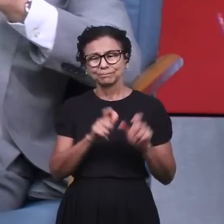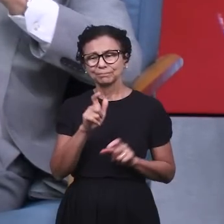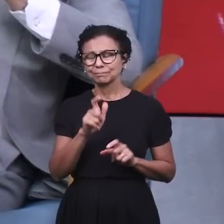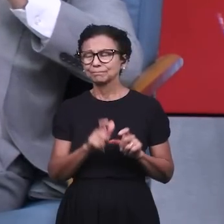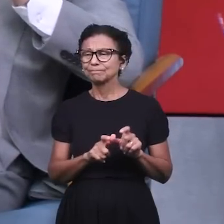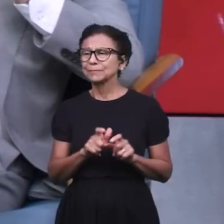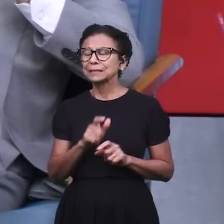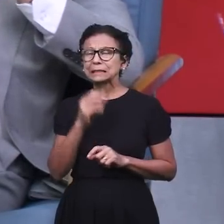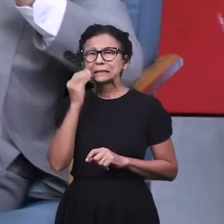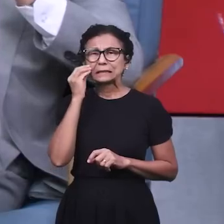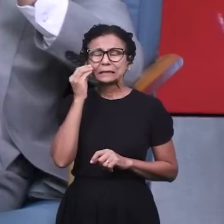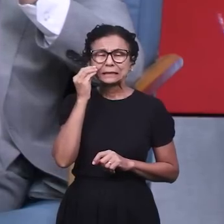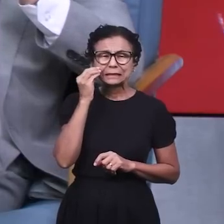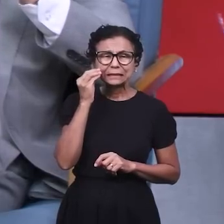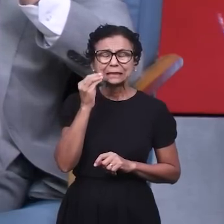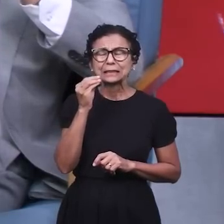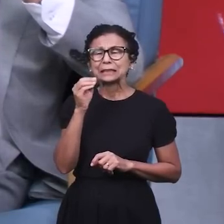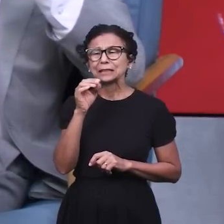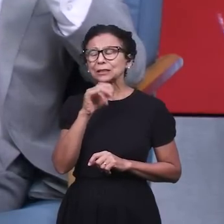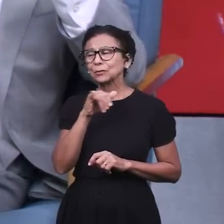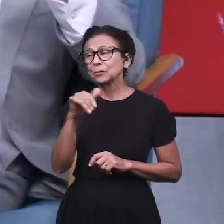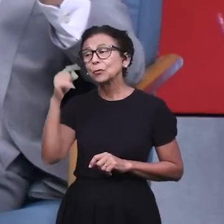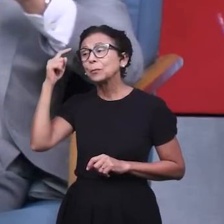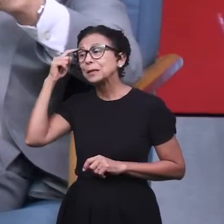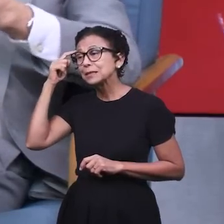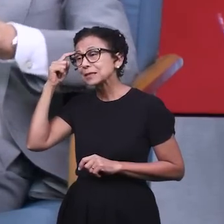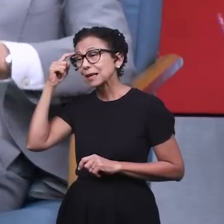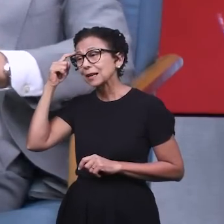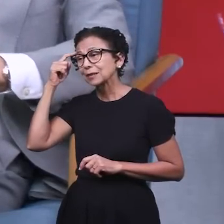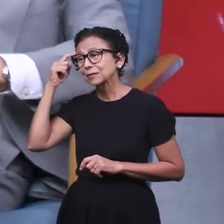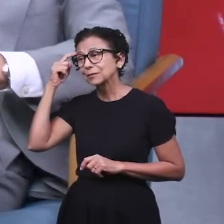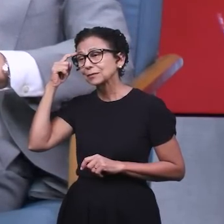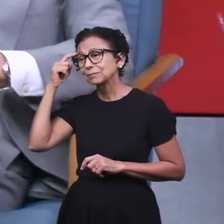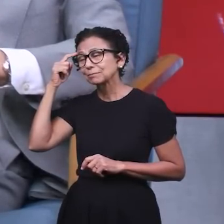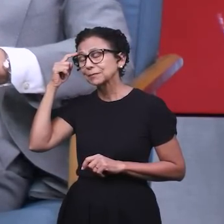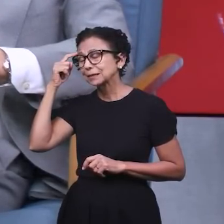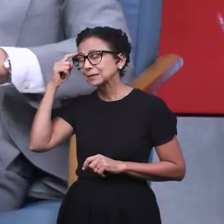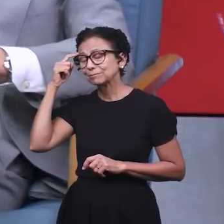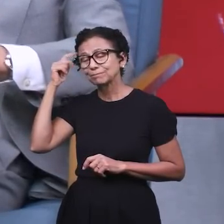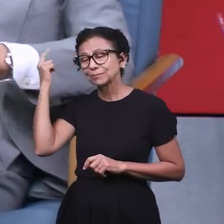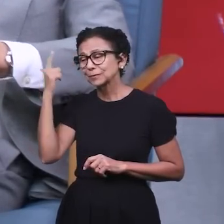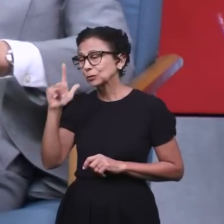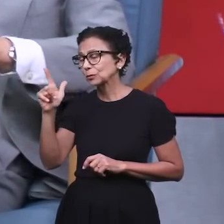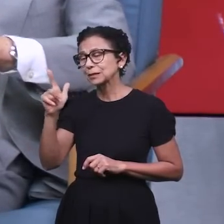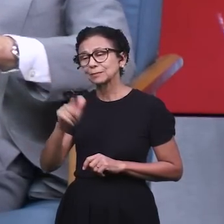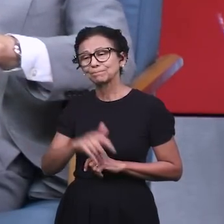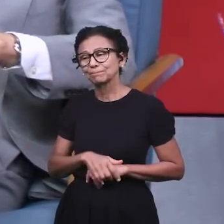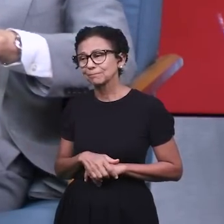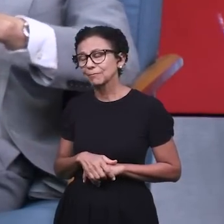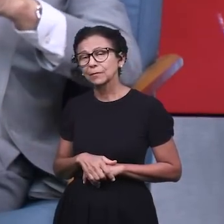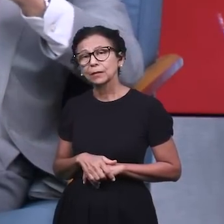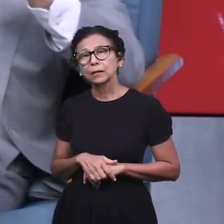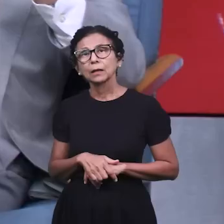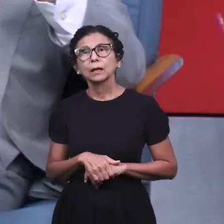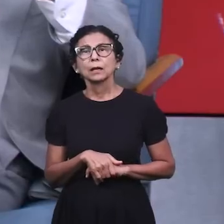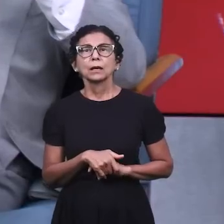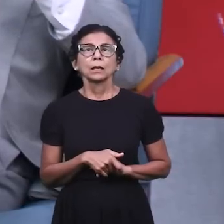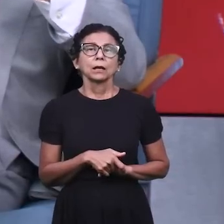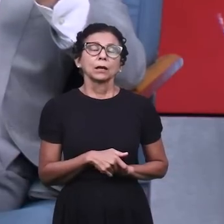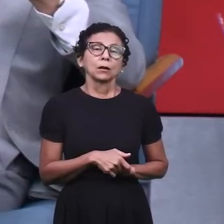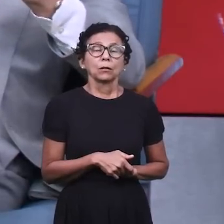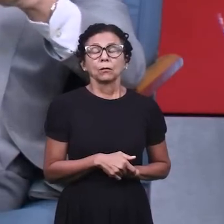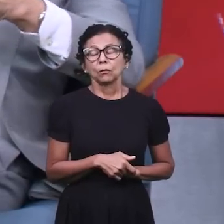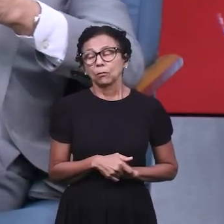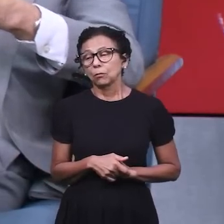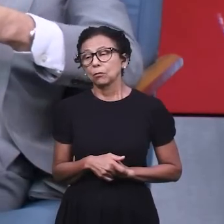tal. Tentei ver para ele, eu vou pensar, mas realmente eu não consegui. E eu falei: olha, nós